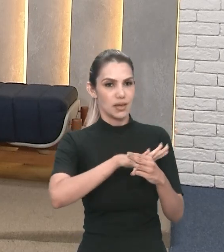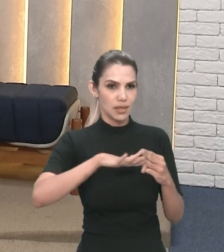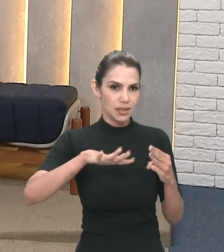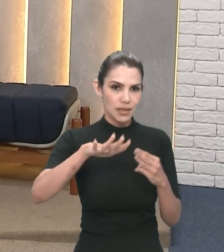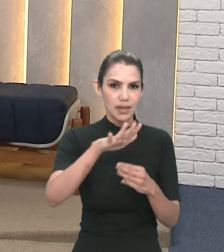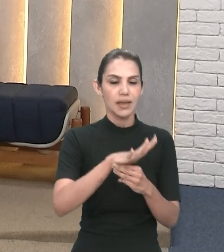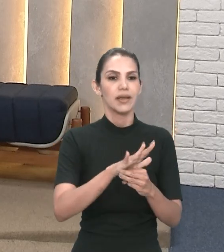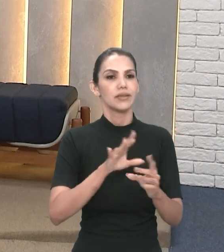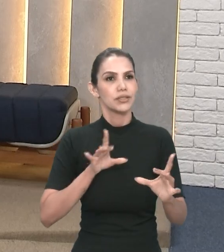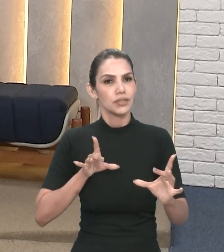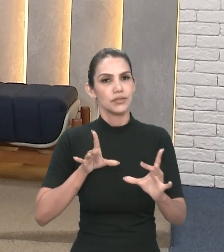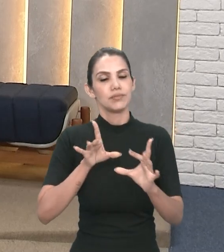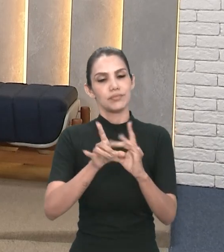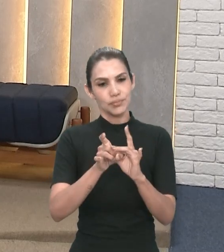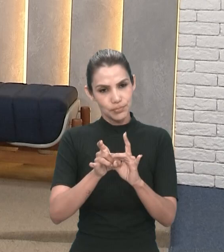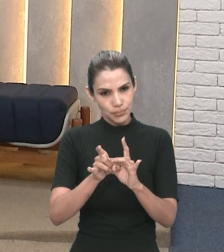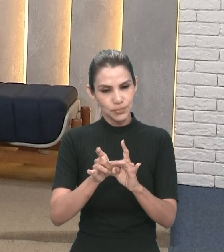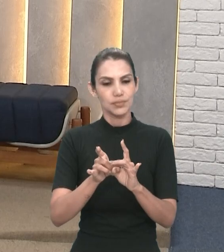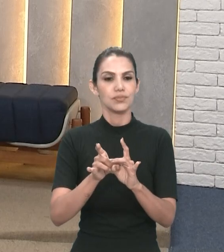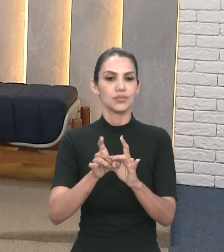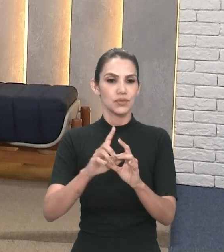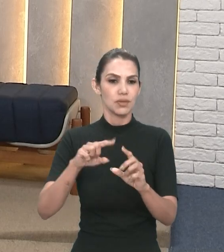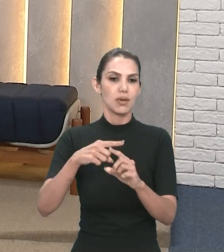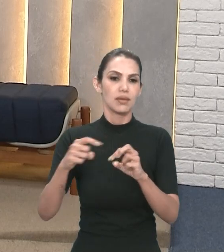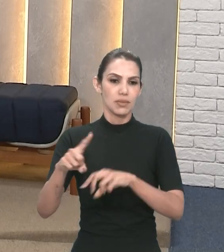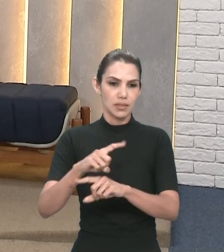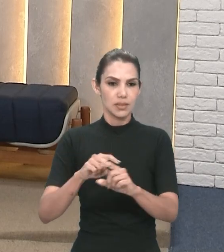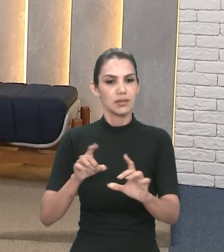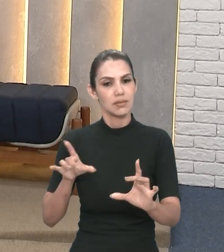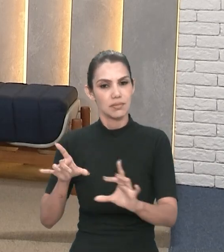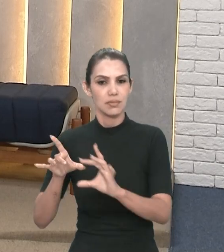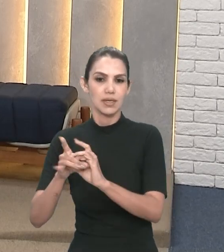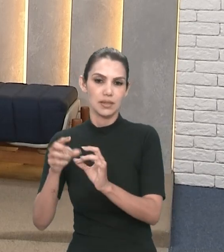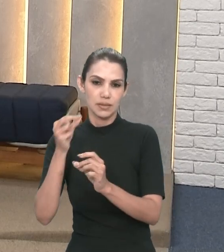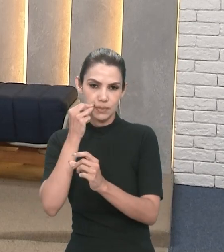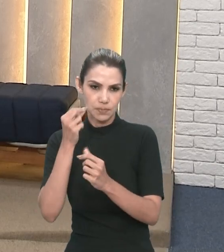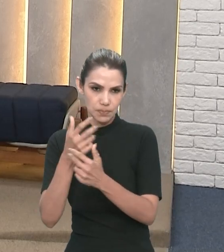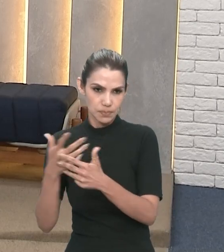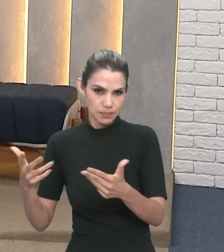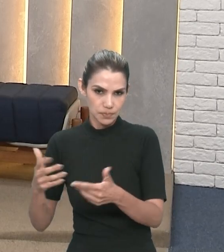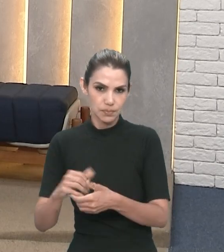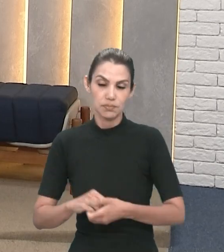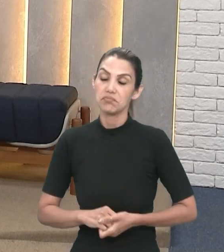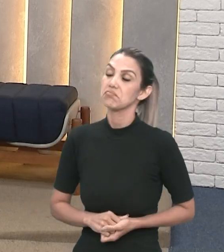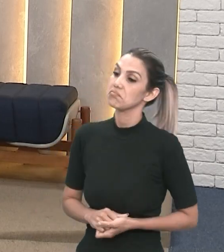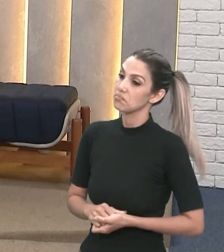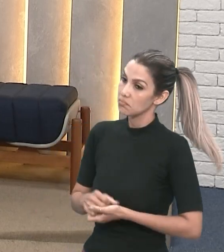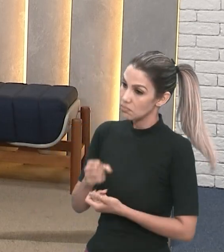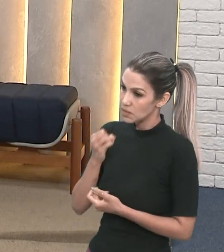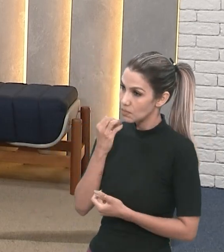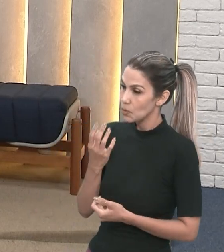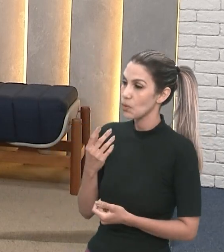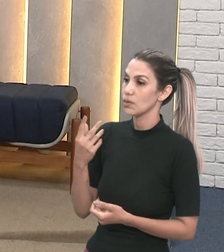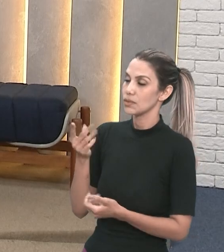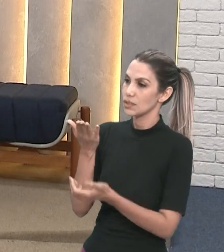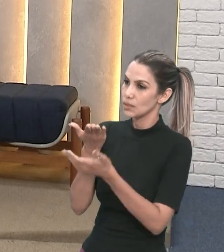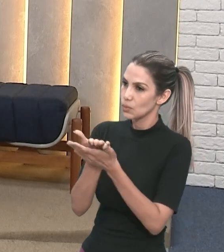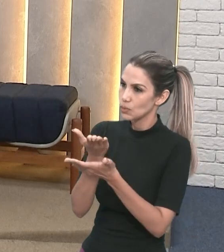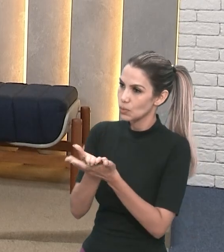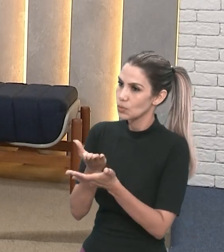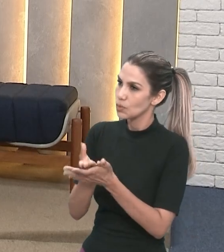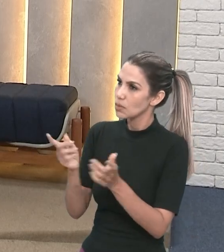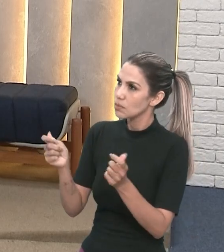interação parasita-hospedeiro nessas áreas fragmentadas. Então é bem inédito. Olha só, um trabalho que inclusive pode ser utilizado